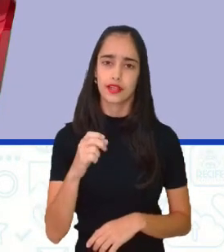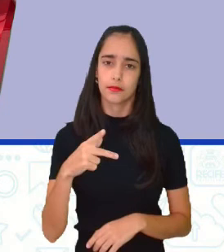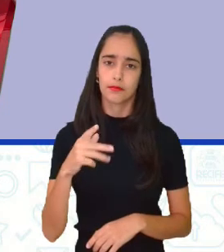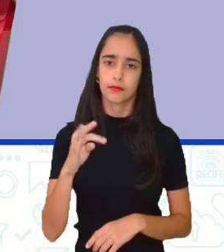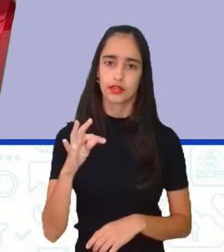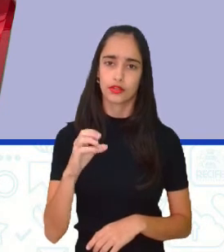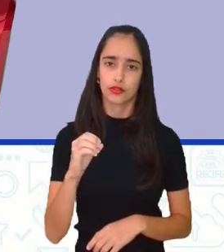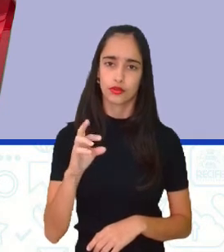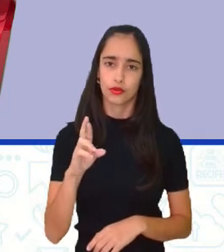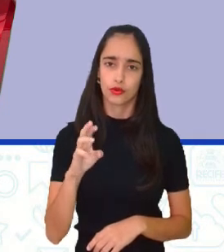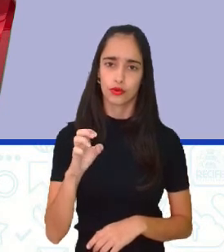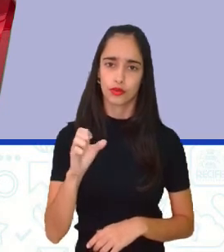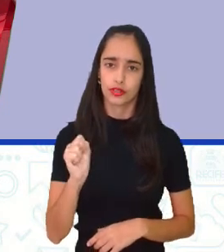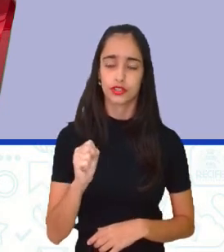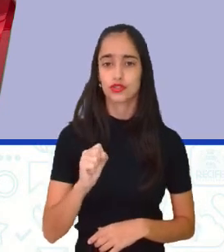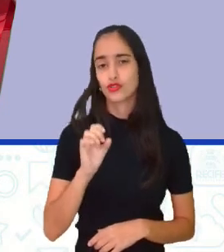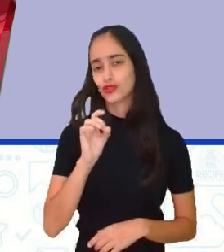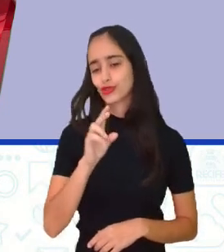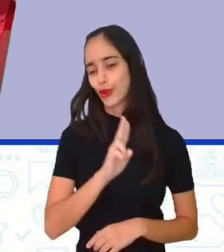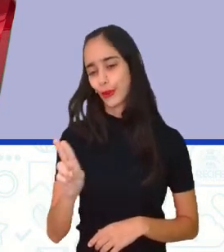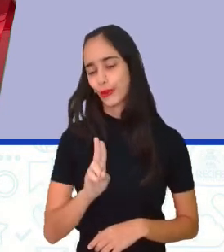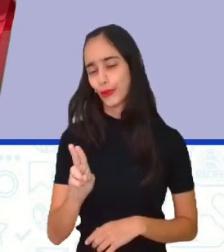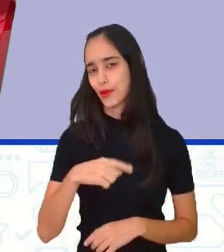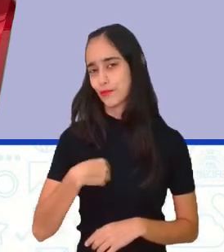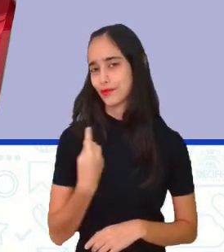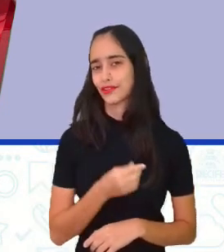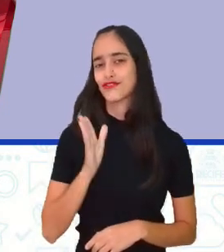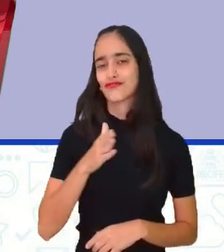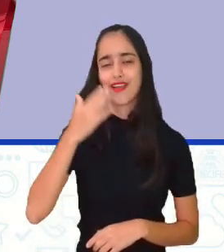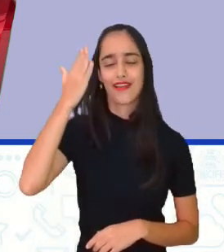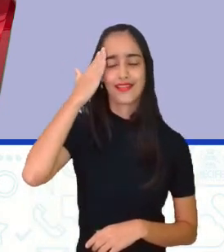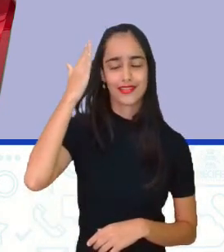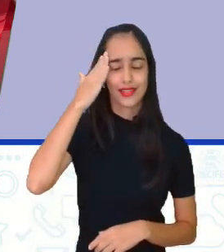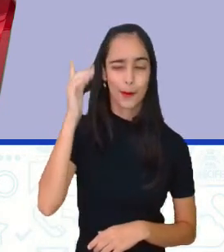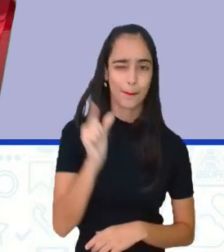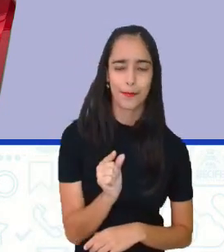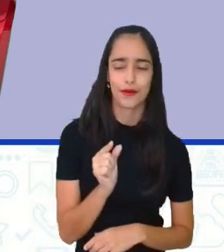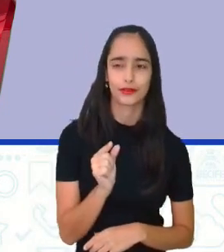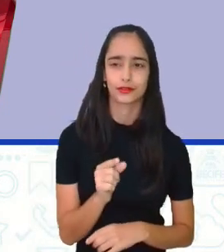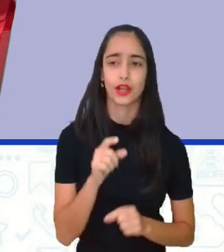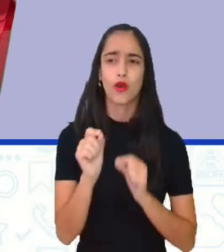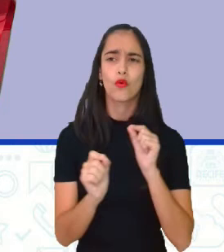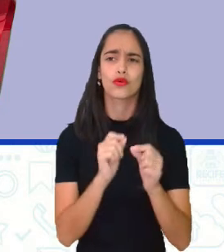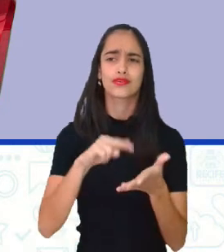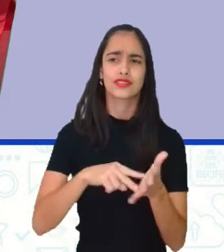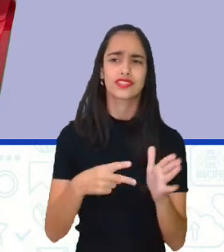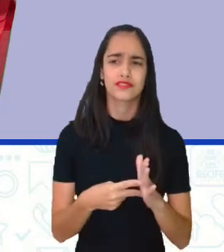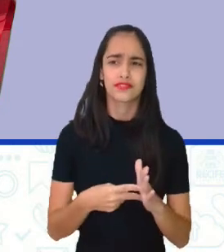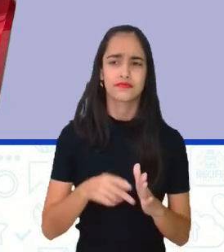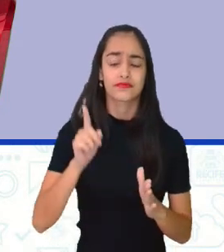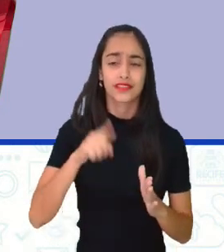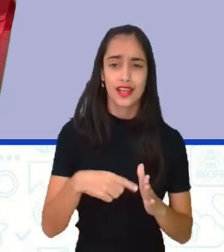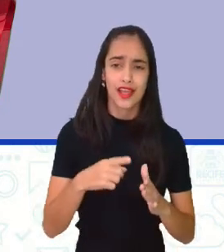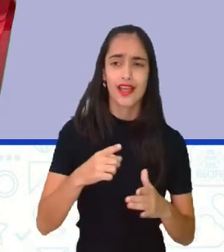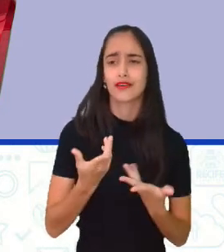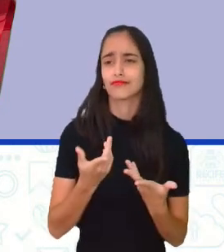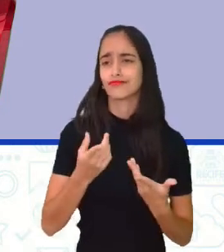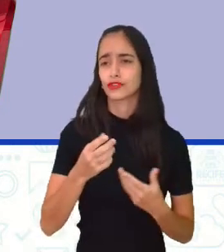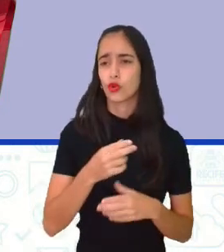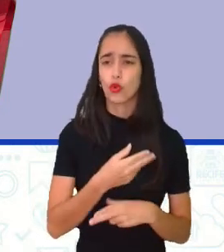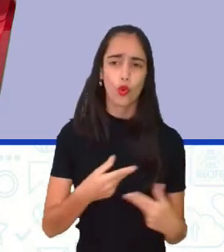nome a gente já está entendendo, não é? Receptor. Dispositivos que vão transformar a energia